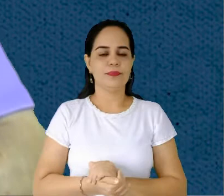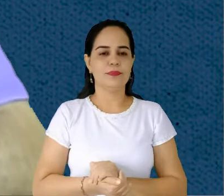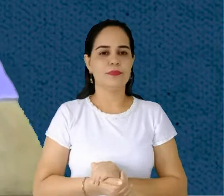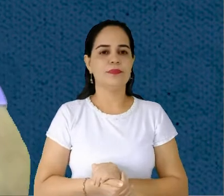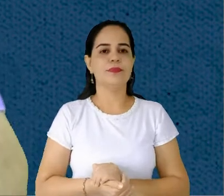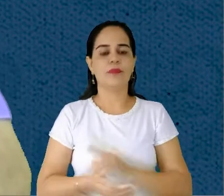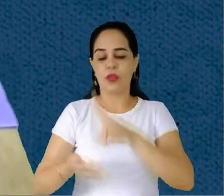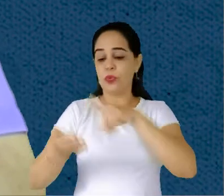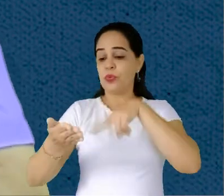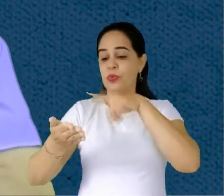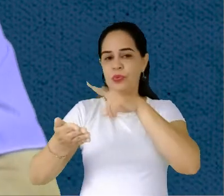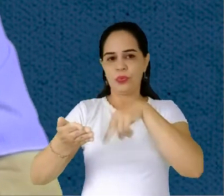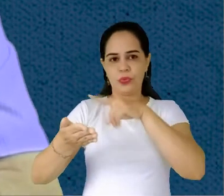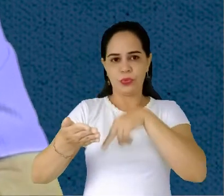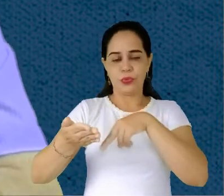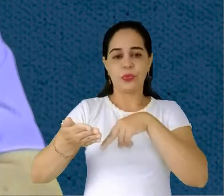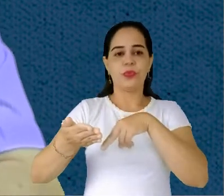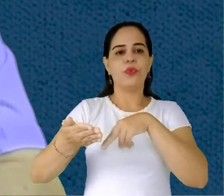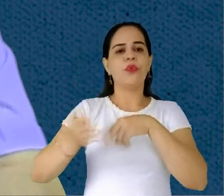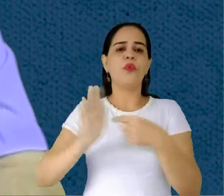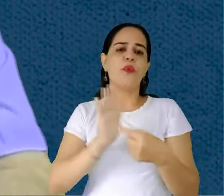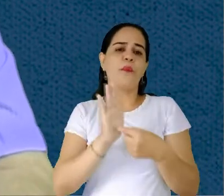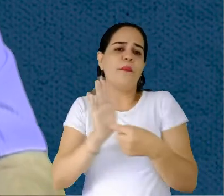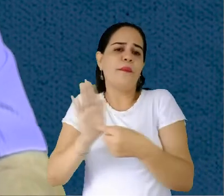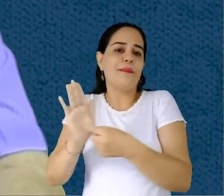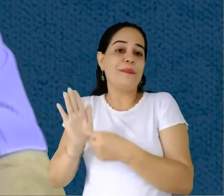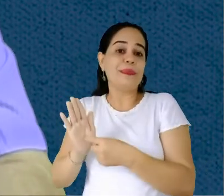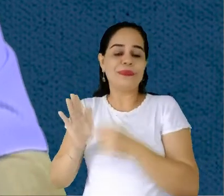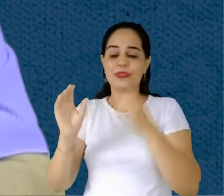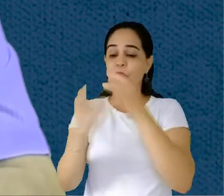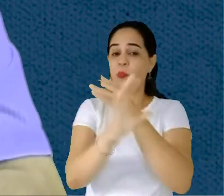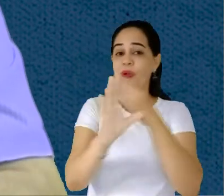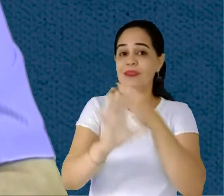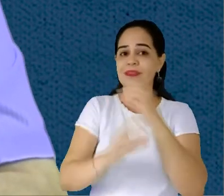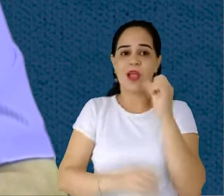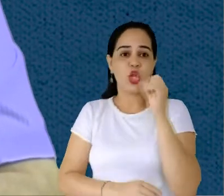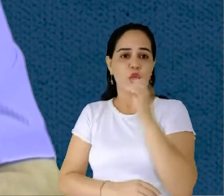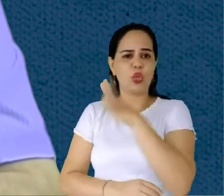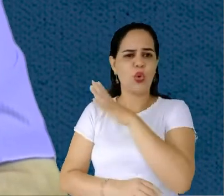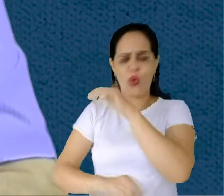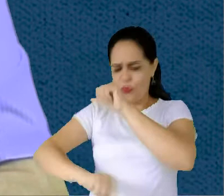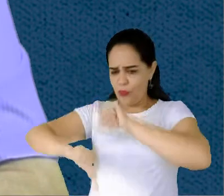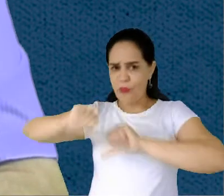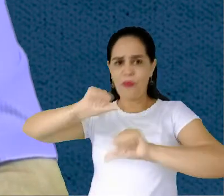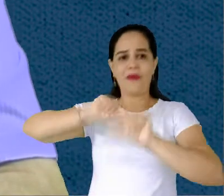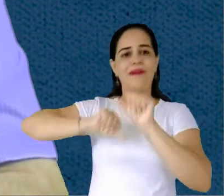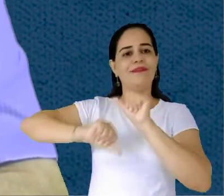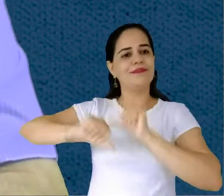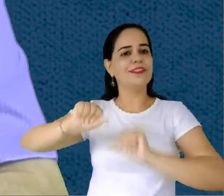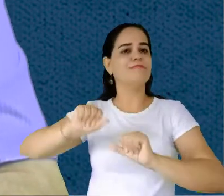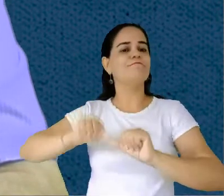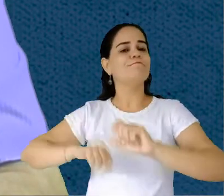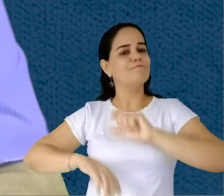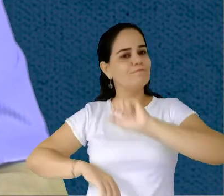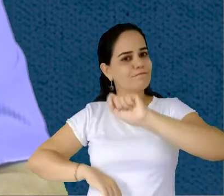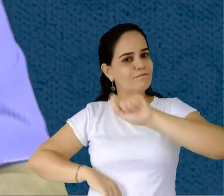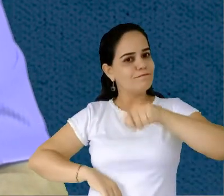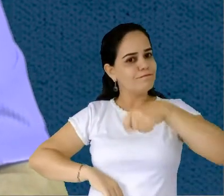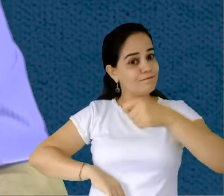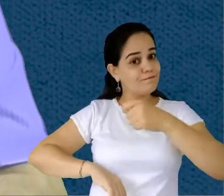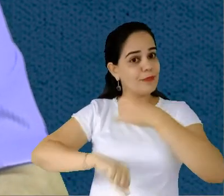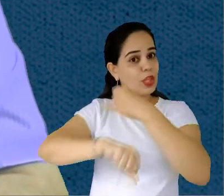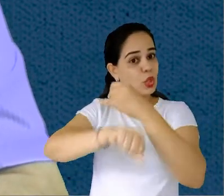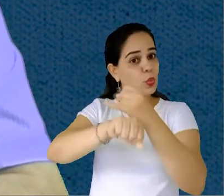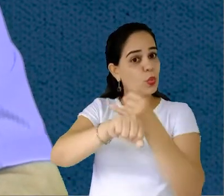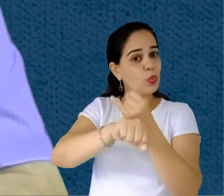Esta leitura faz referência a uma nova Jerusalém, a uma nova cidade. Como nós